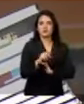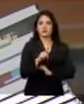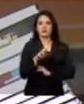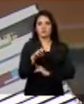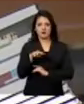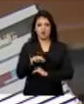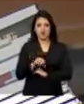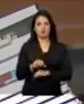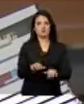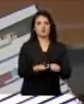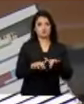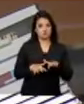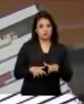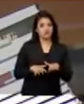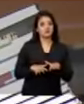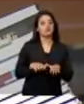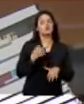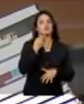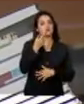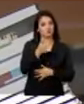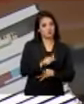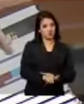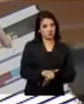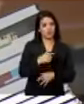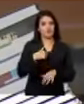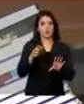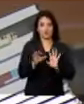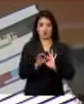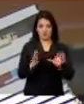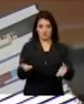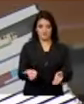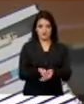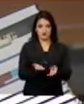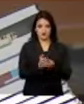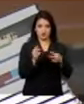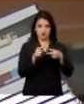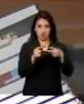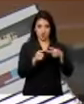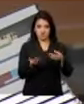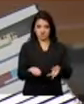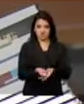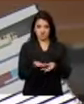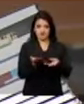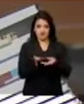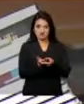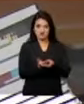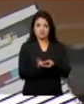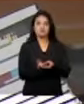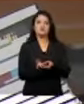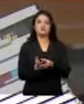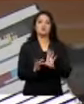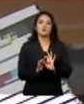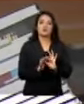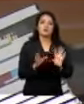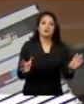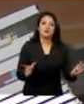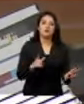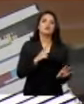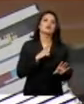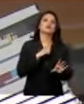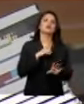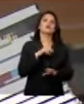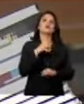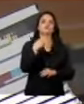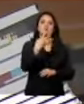Repito, liberei os processos, os dois primeiros, reveladores das declaratórias